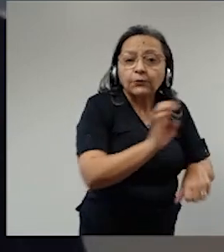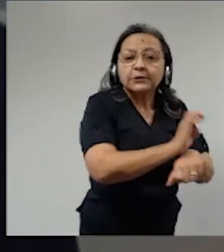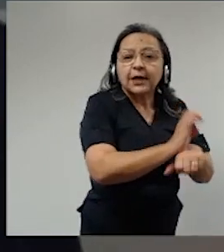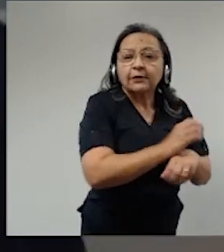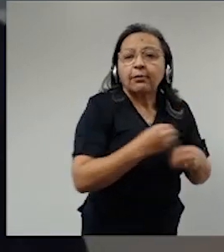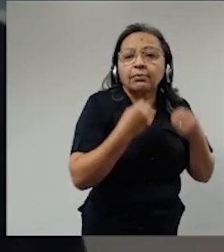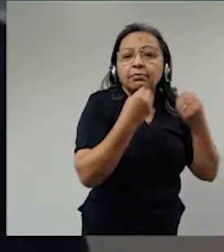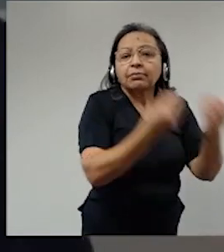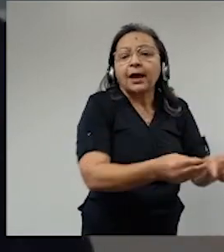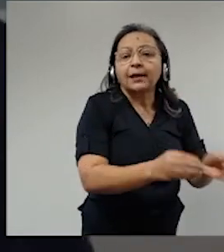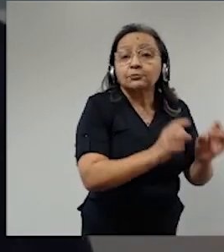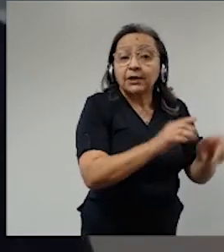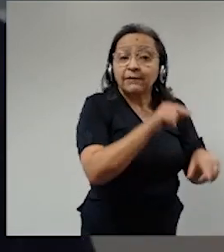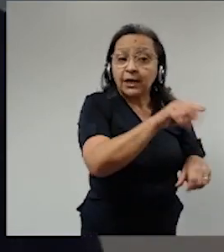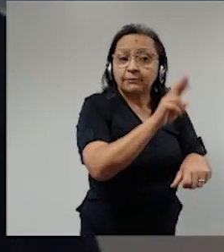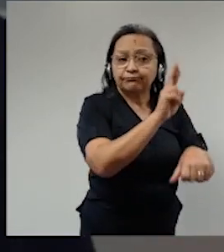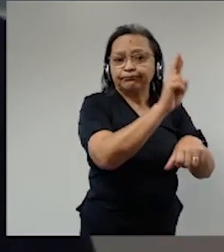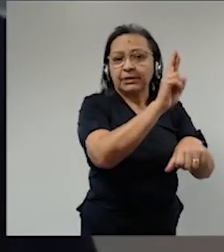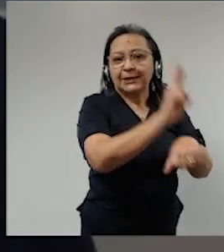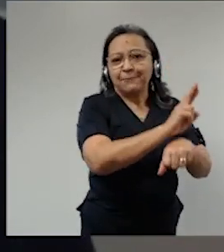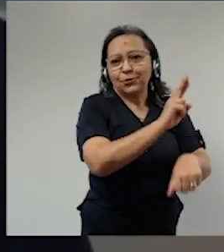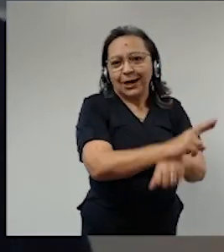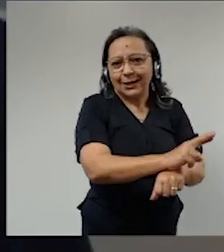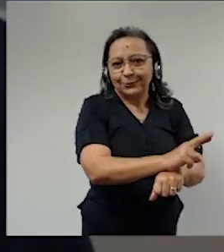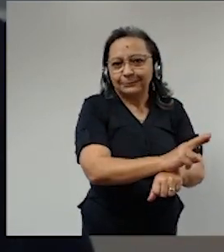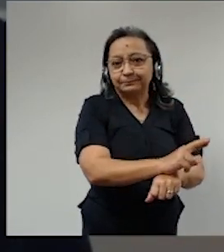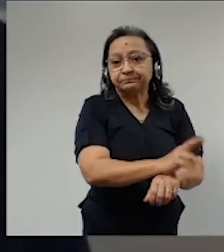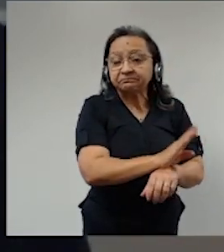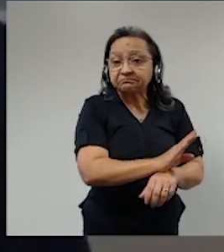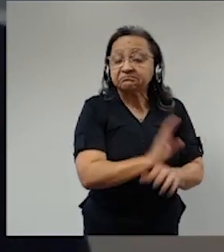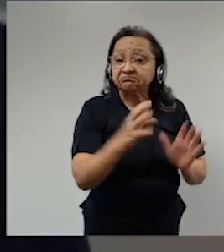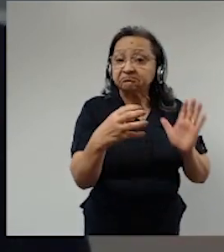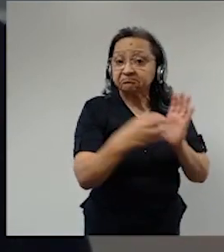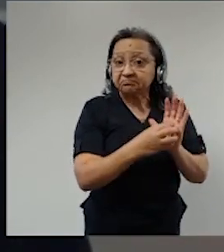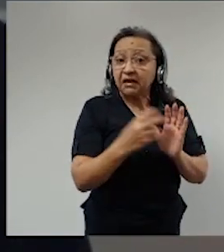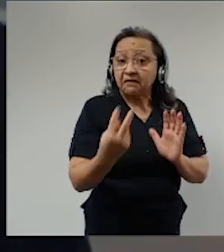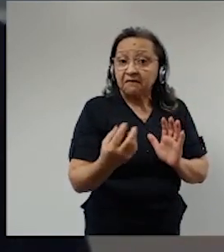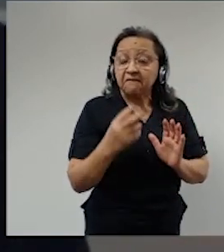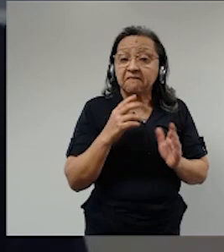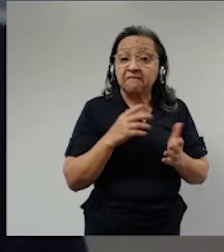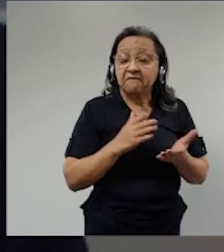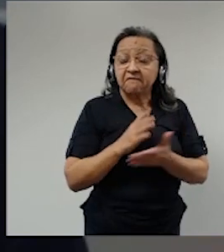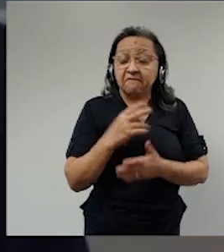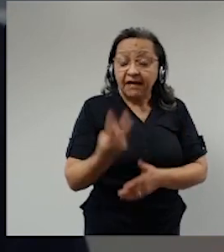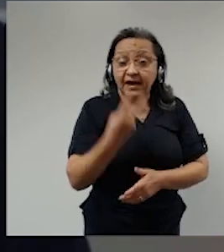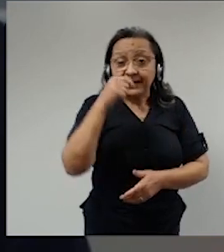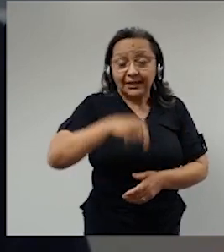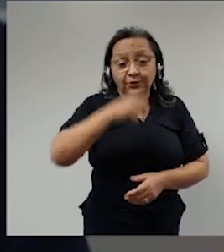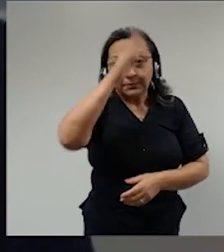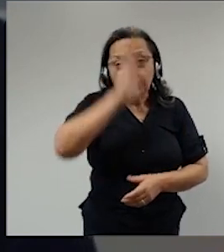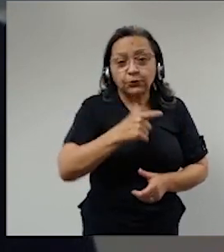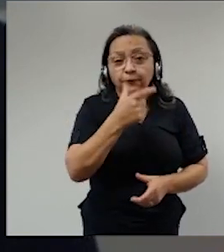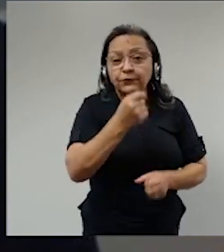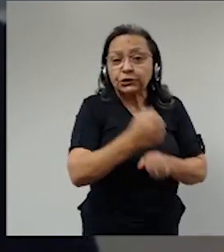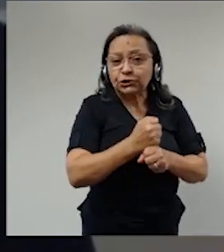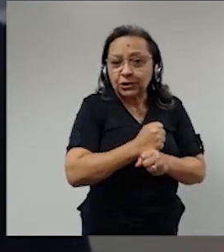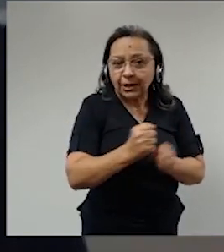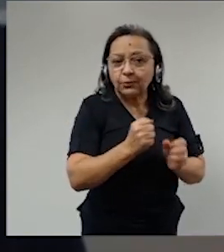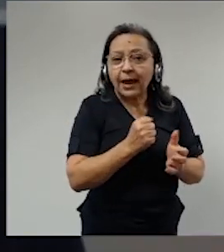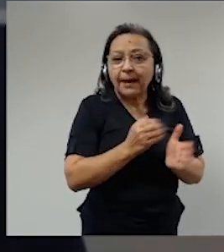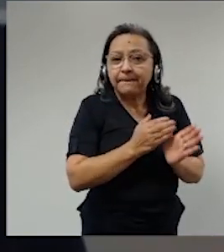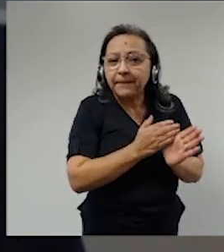dá a exclusividade temporária. E a patente é válida no Brasil por 20 anos, a contar do protocolo